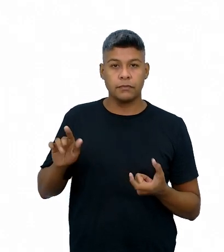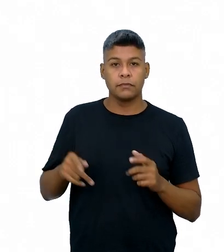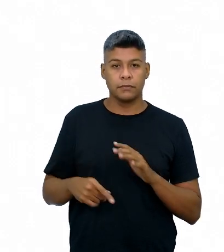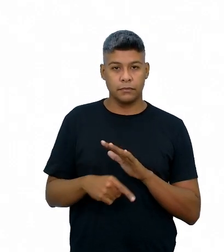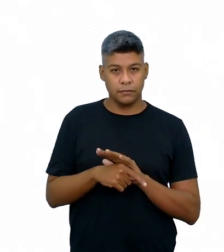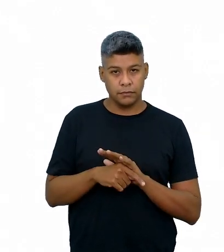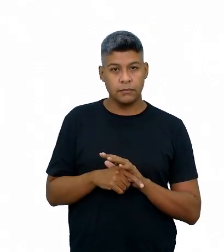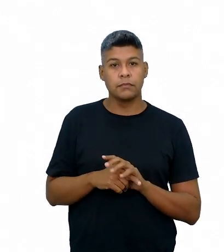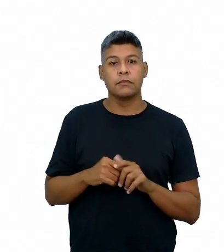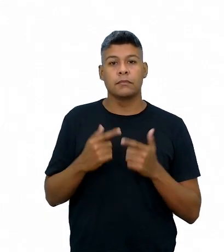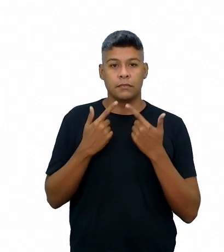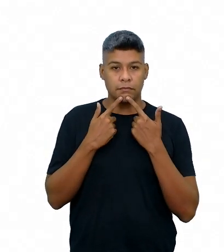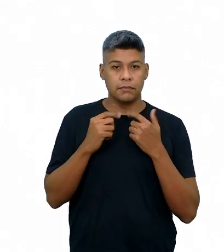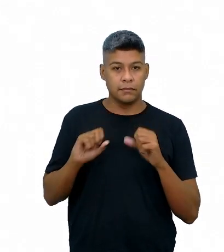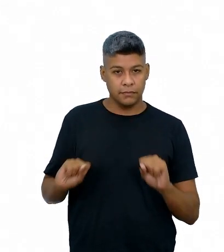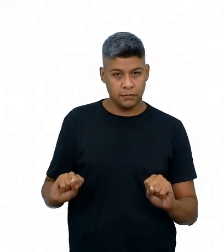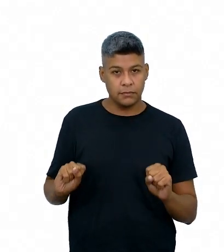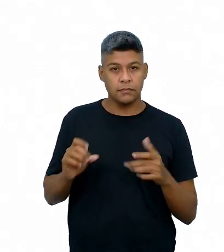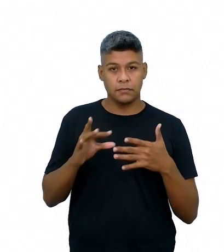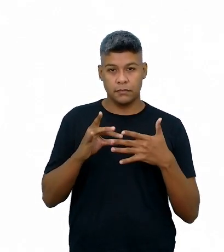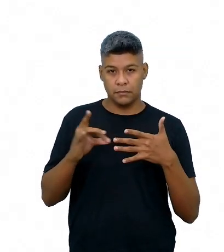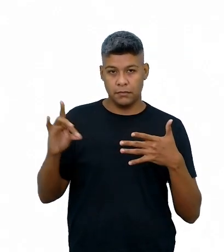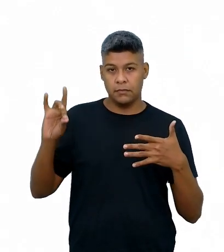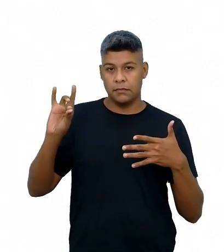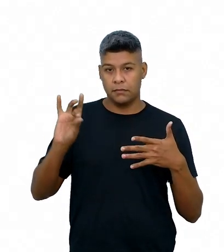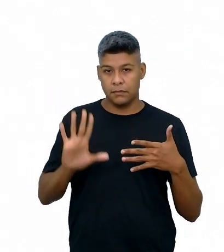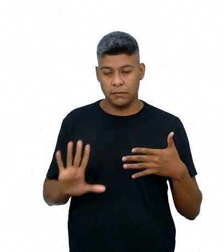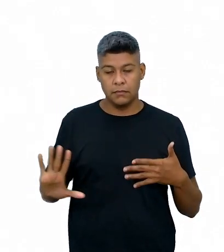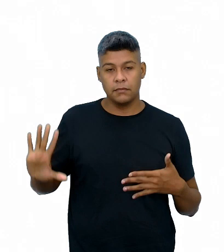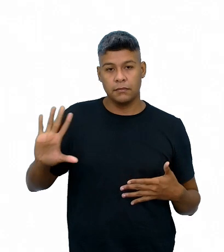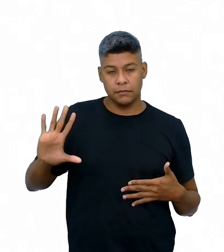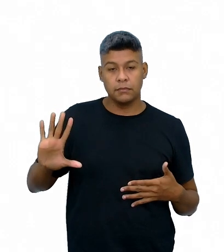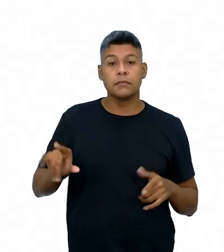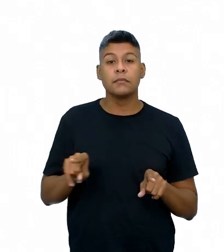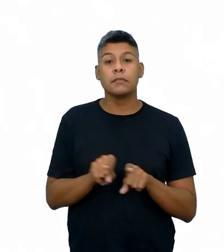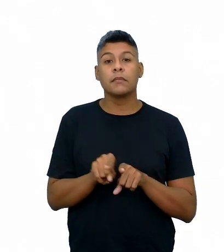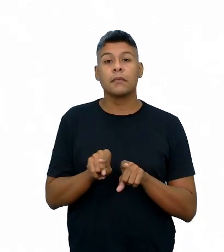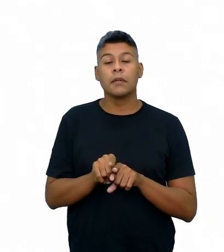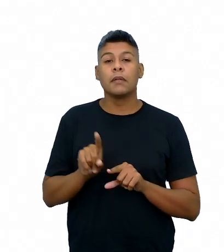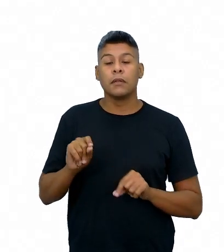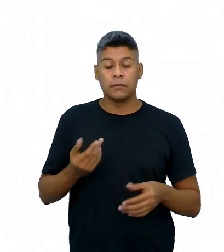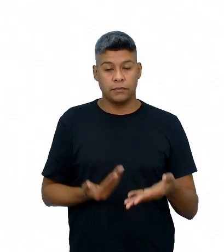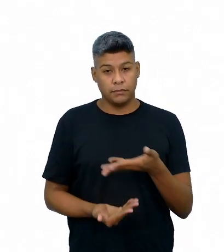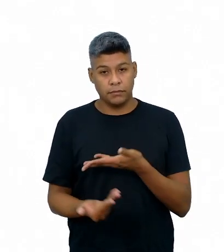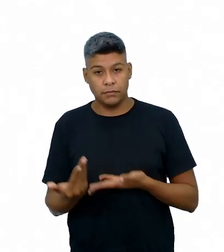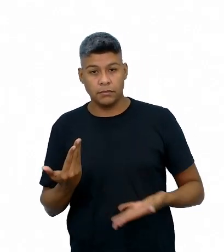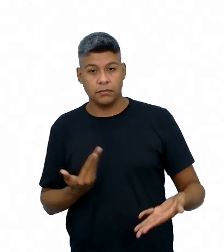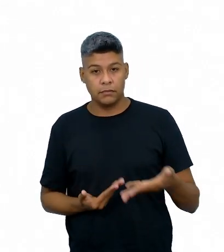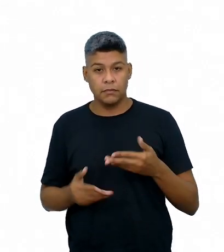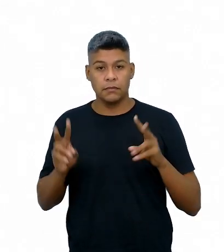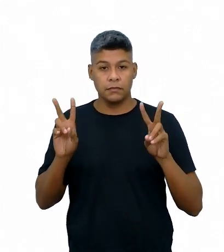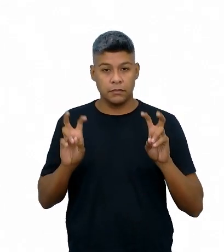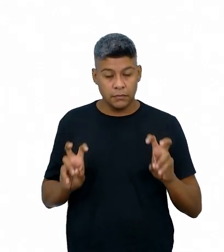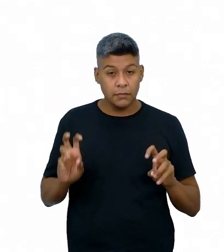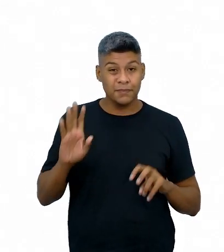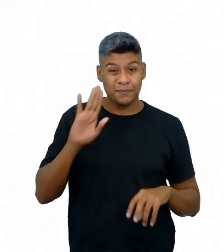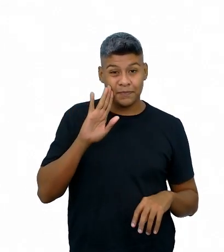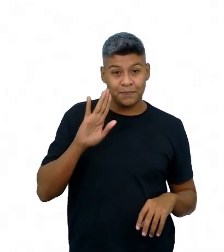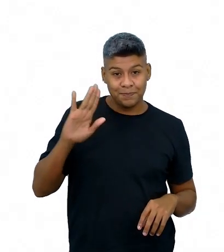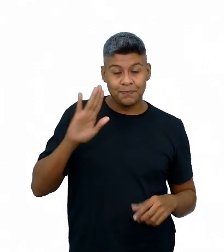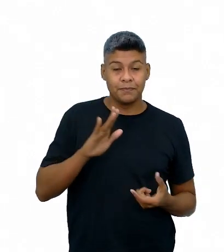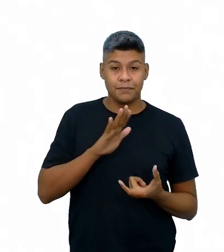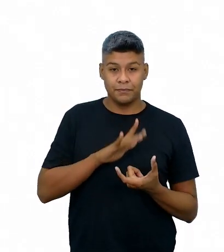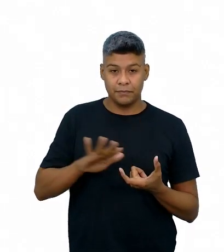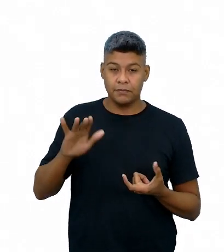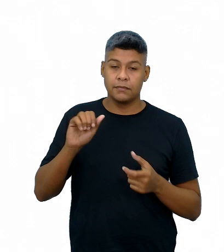linguística e semiótica. Aí um outro objetivo dessa formação também é relacionar o tema central do letramento com as